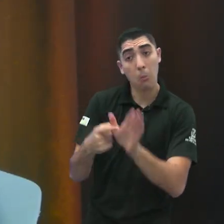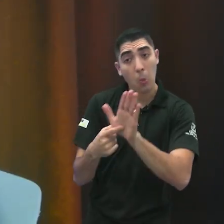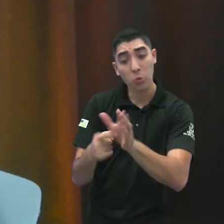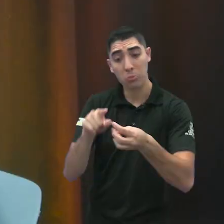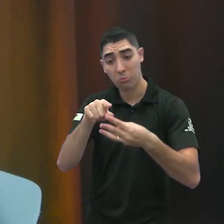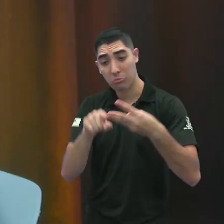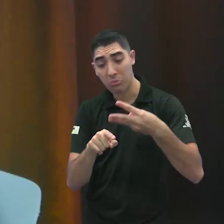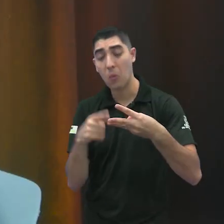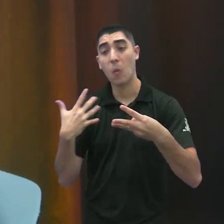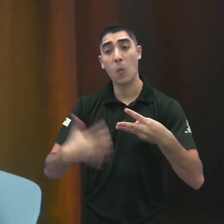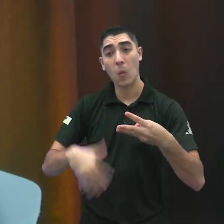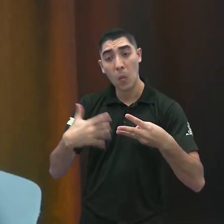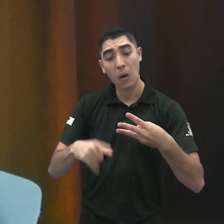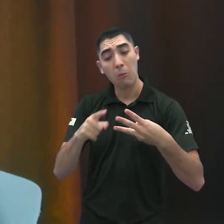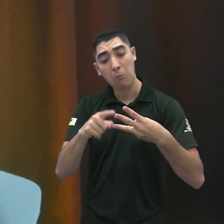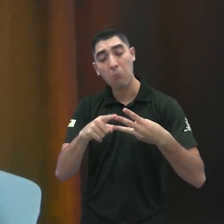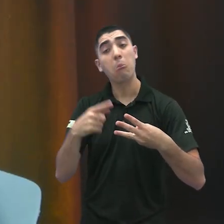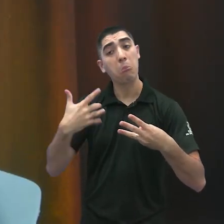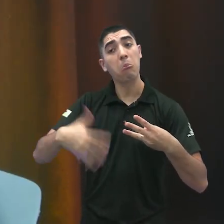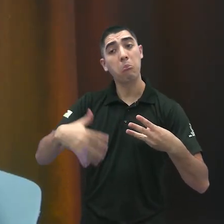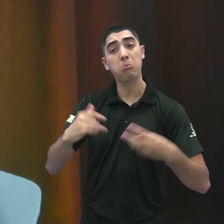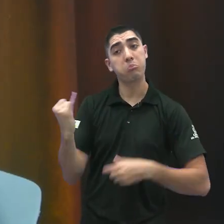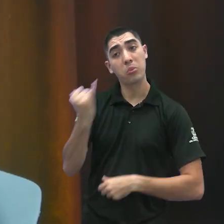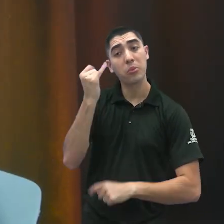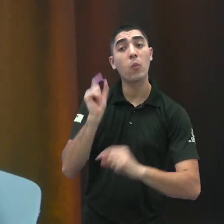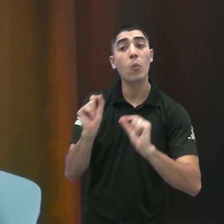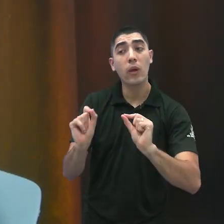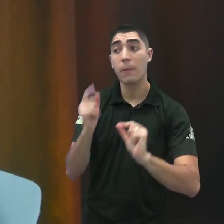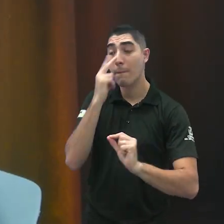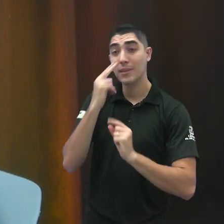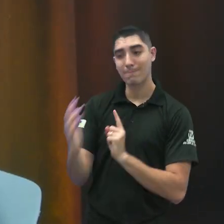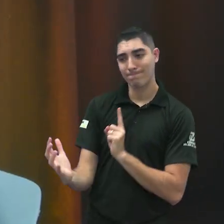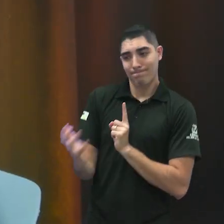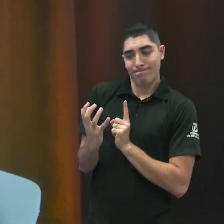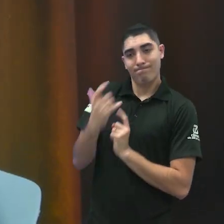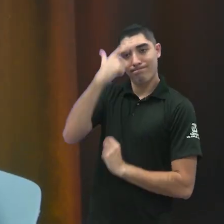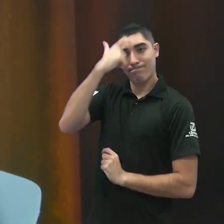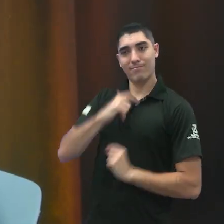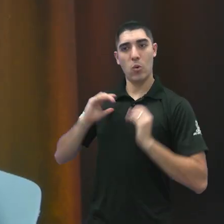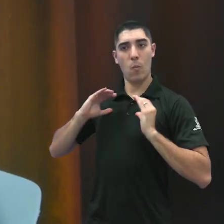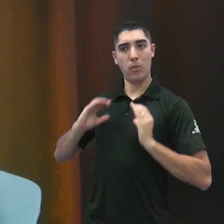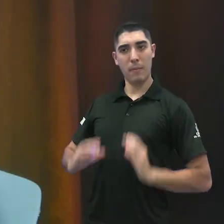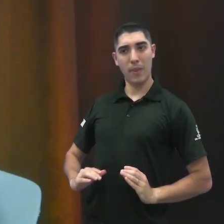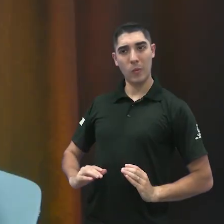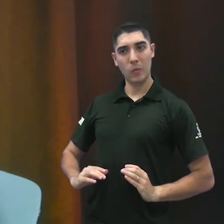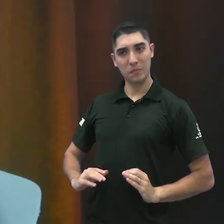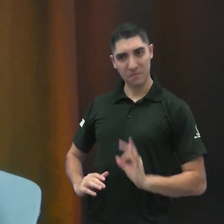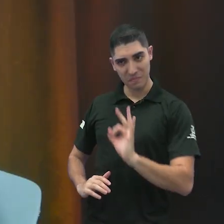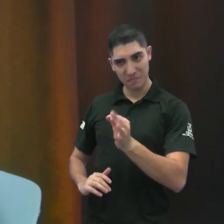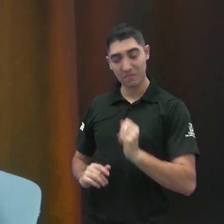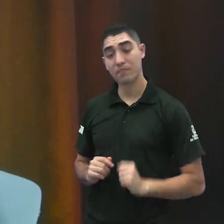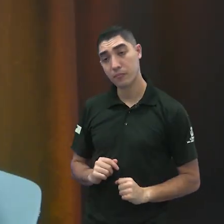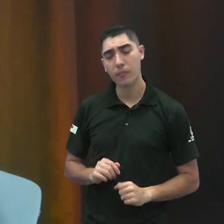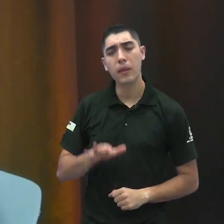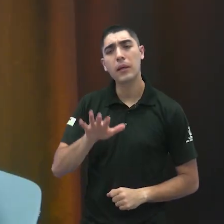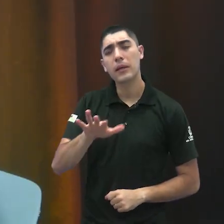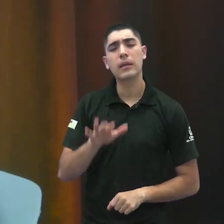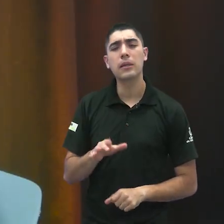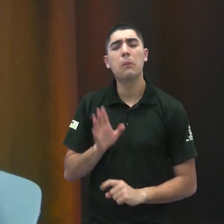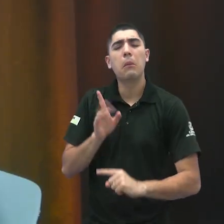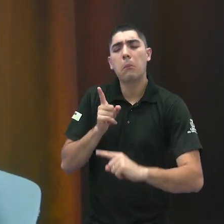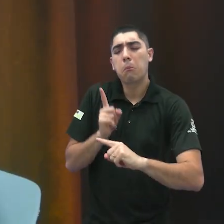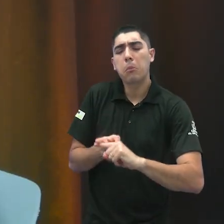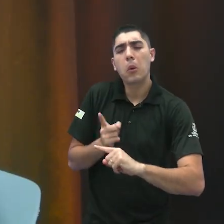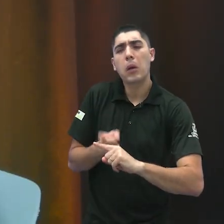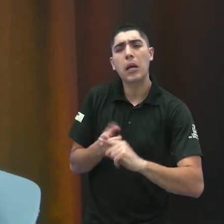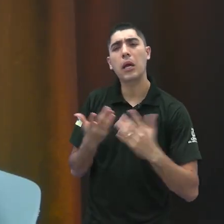para a gente aqui, trazendo essa clareza, trazendo essa expansão de que realmente ela interfere na forma como a gente se comporta, né? E como e